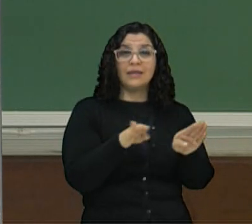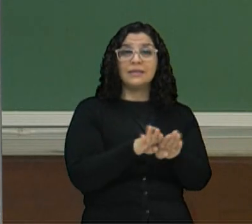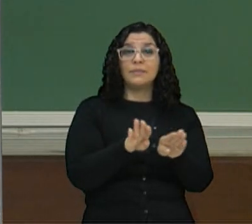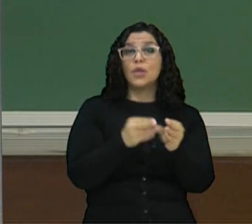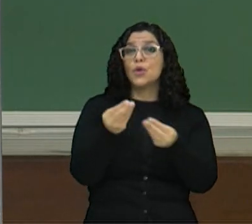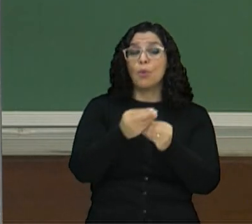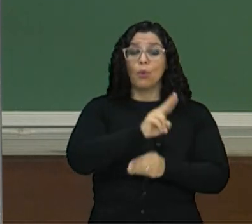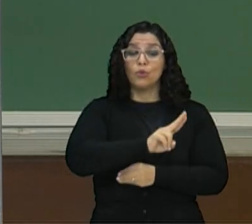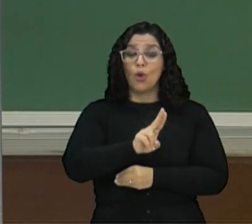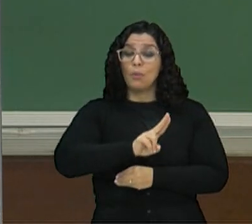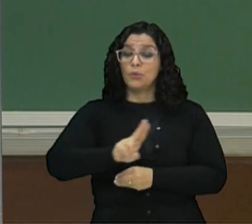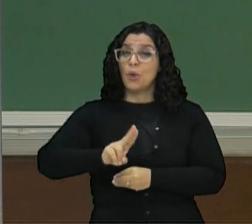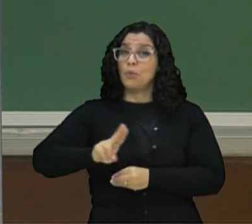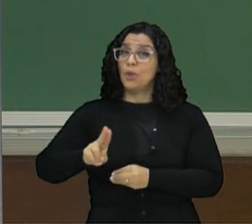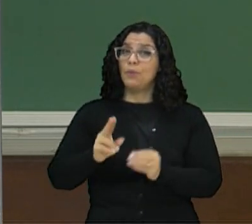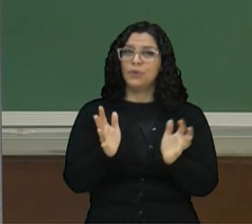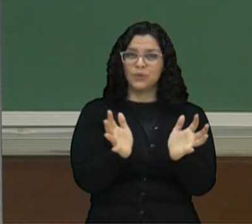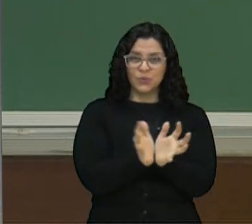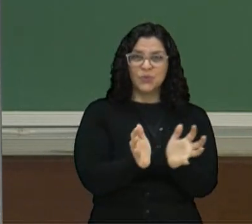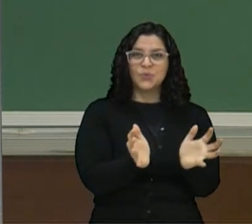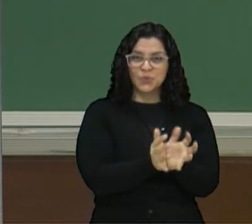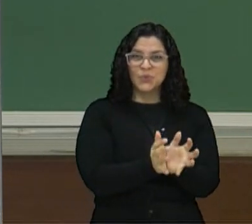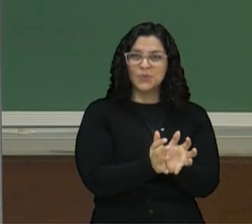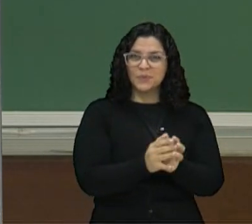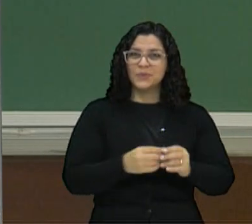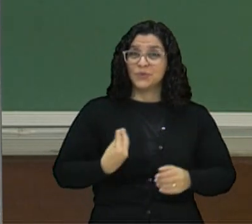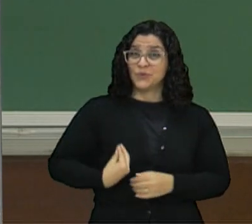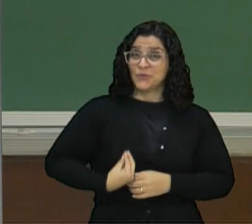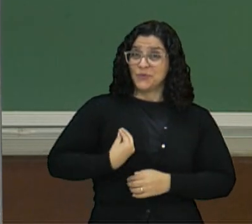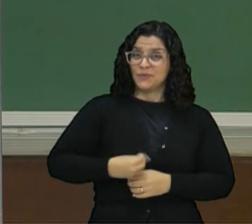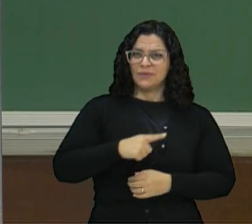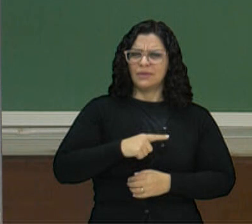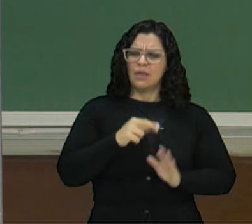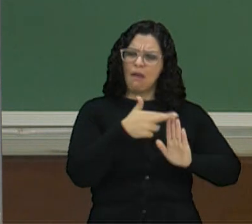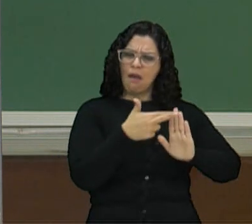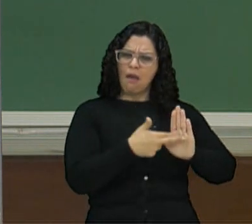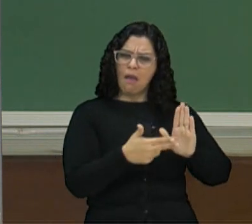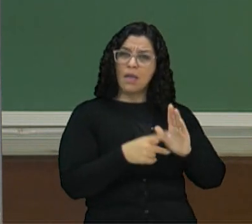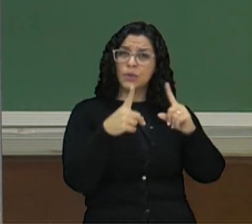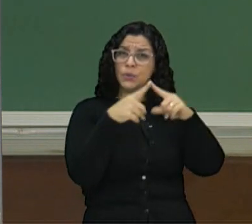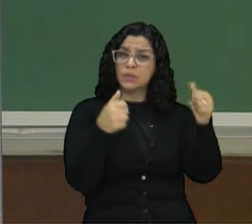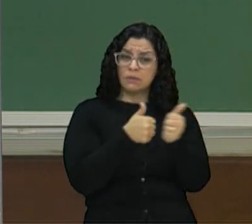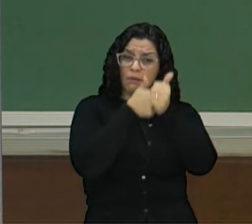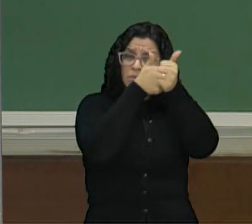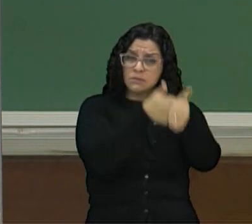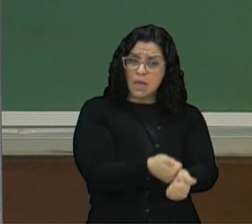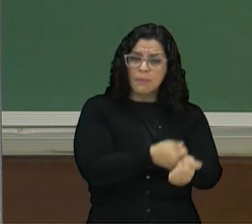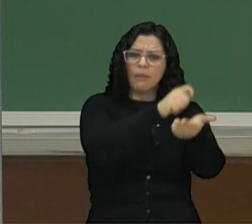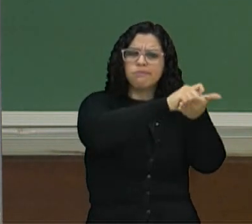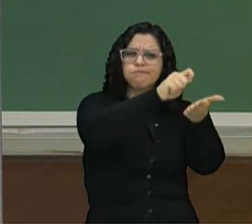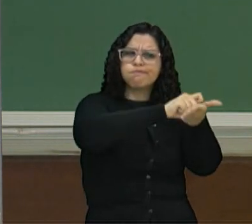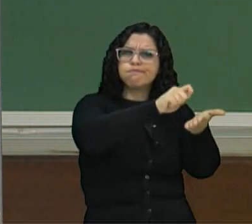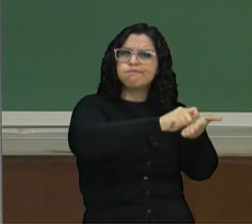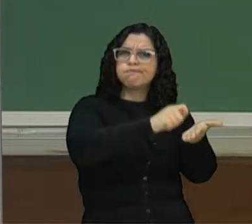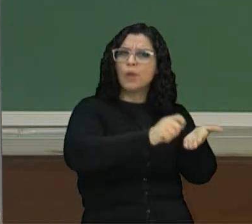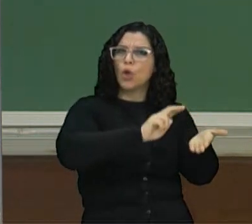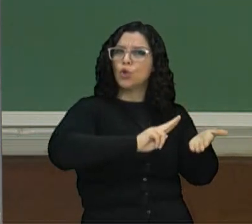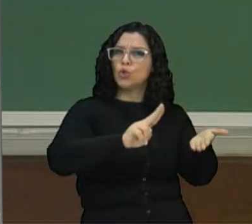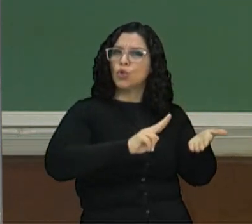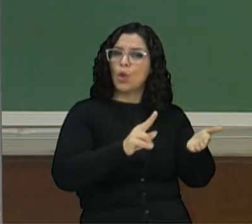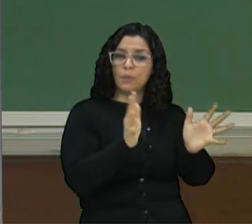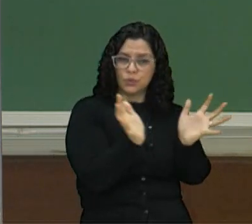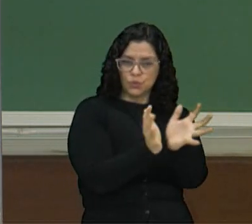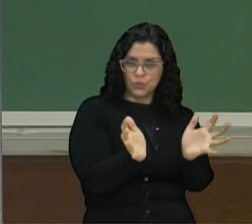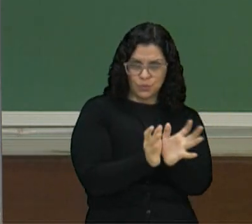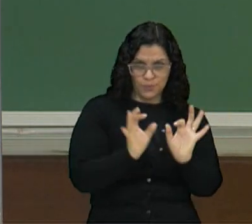de nomenclatura dos seres vivos. Quais regras os cientistas têm que seguir para escrever o nome de uma